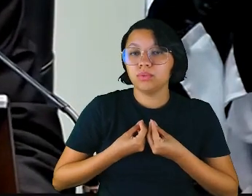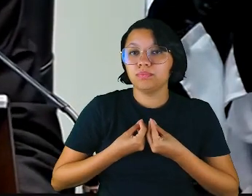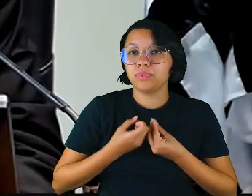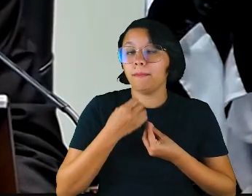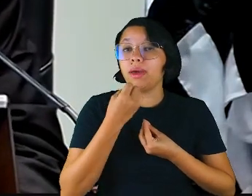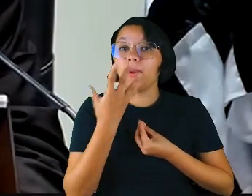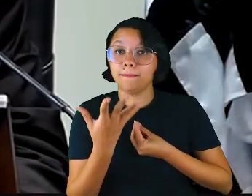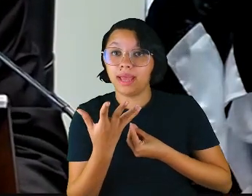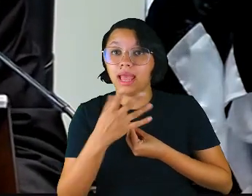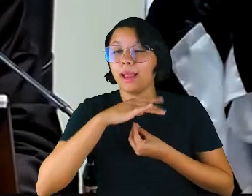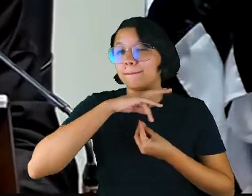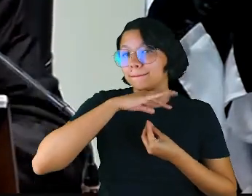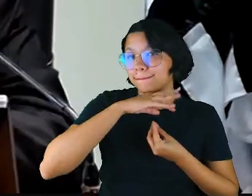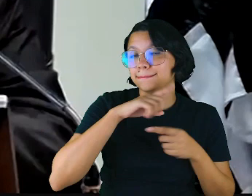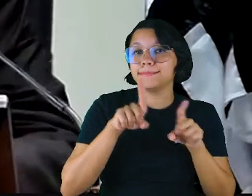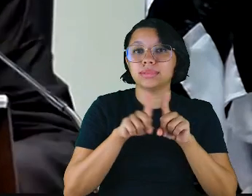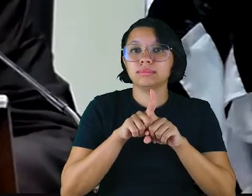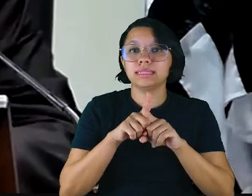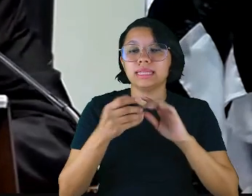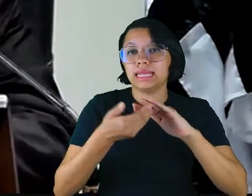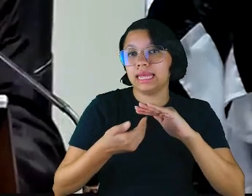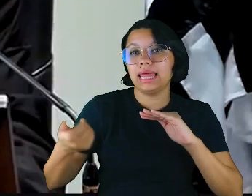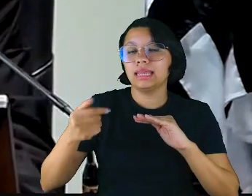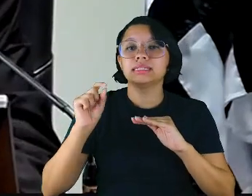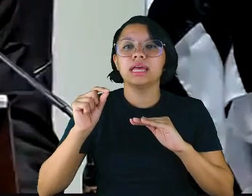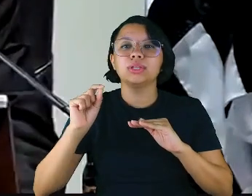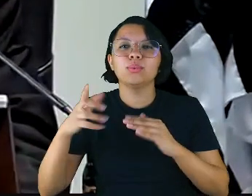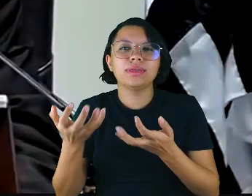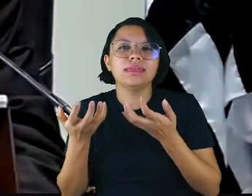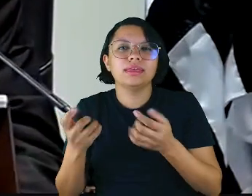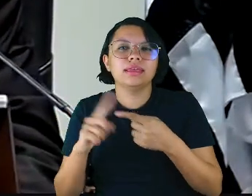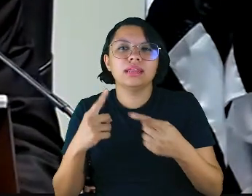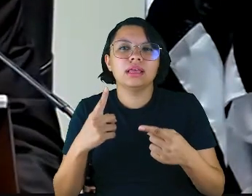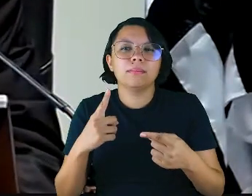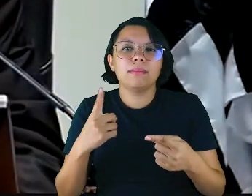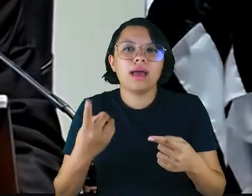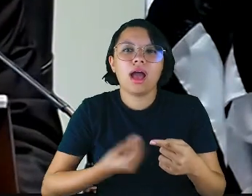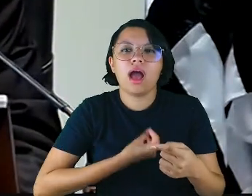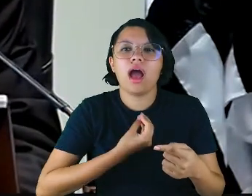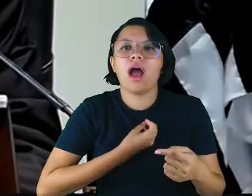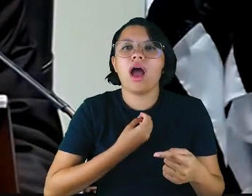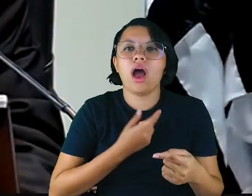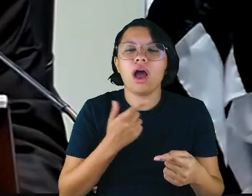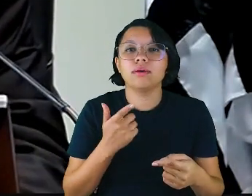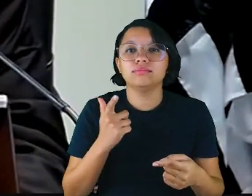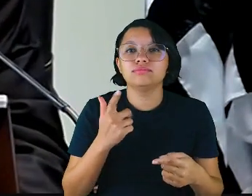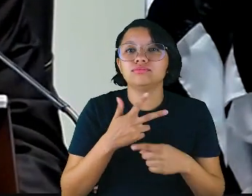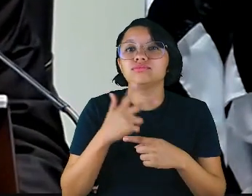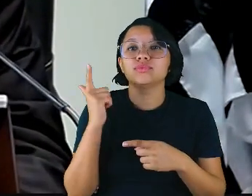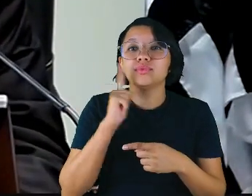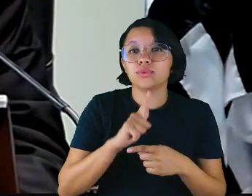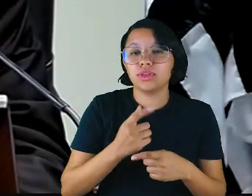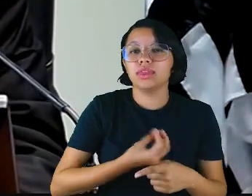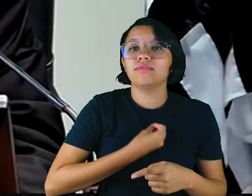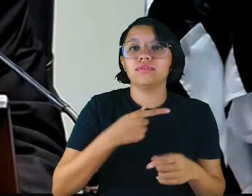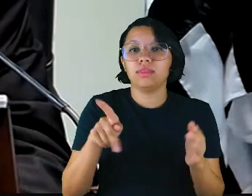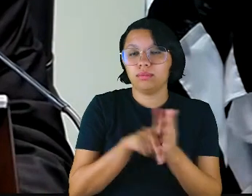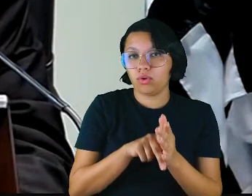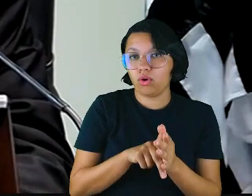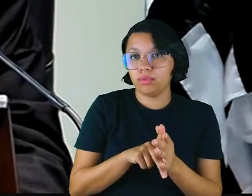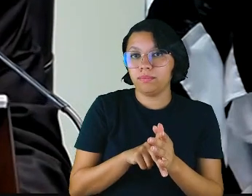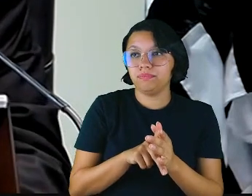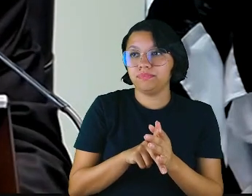para o mal. Porque às vezes ela sai do espectro do que queria, mas ela ganha vida própria. Sem contar que o Supremo